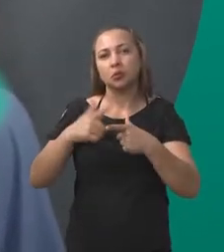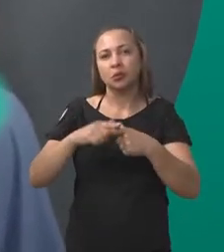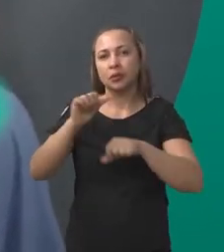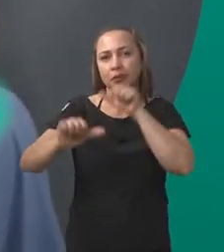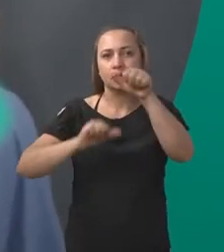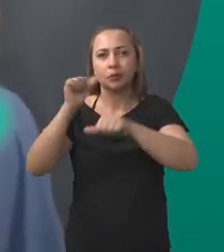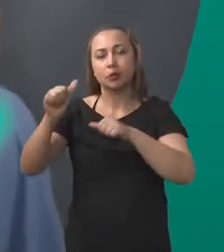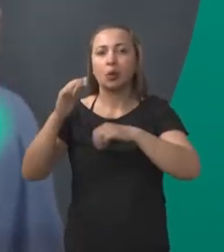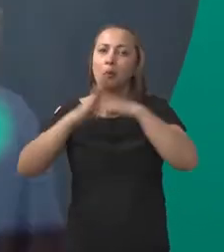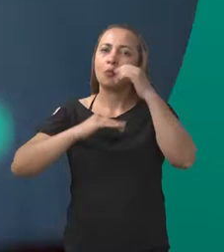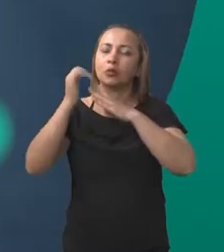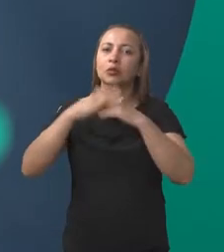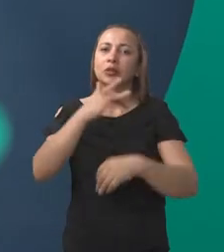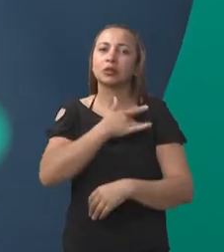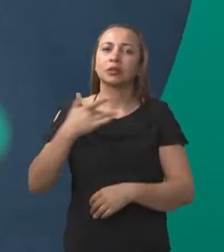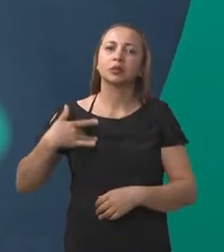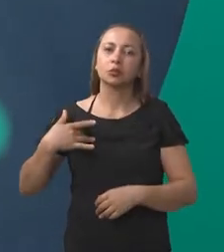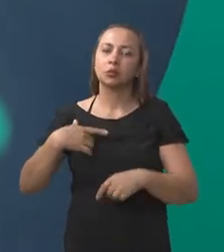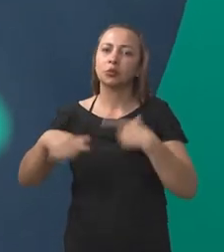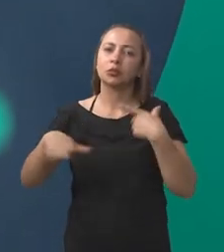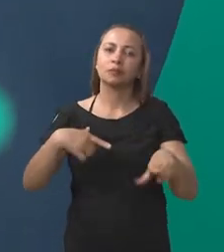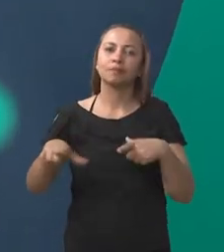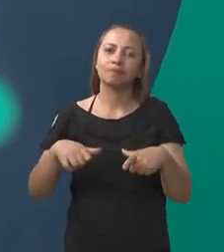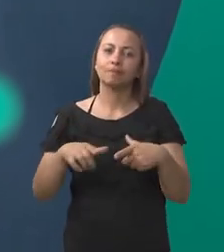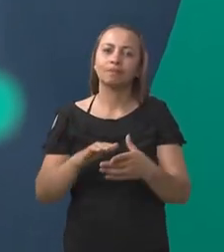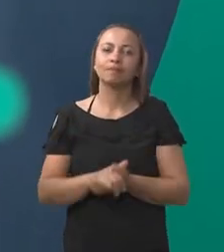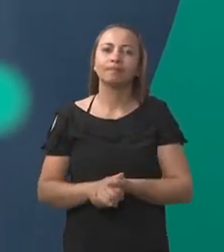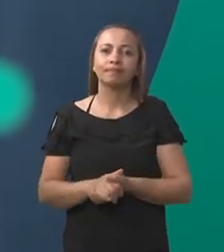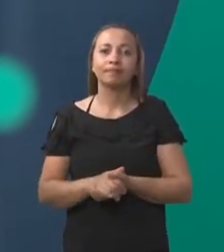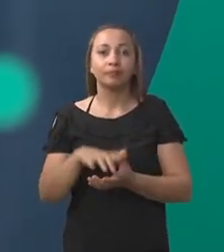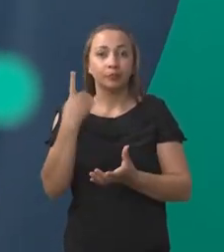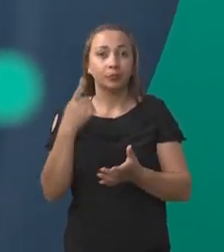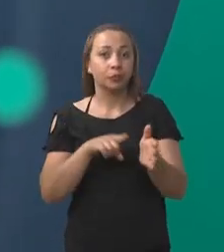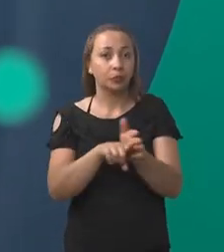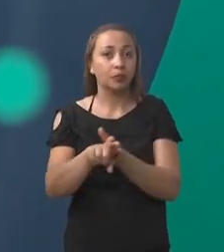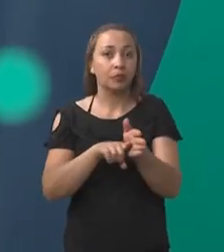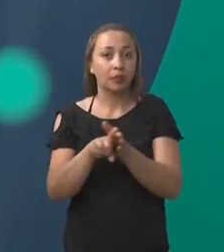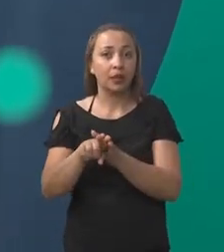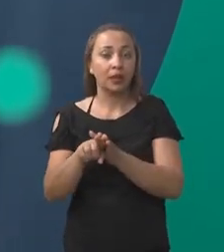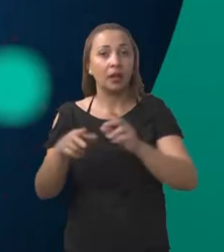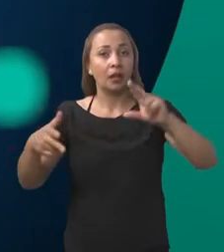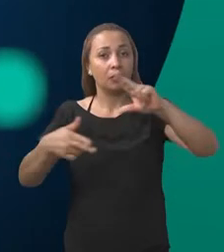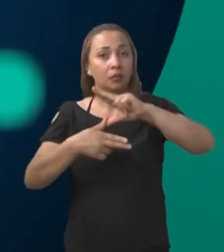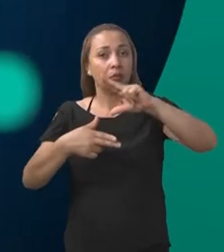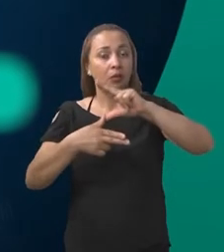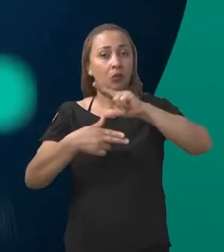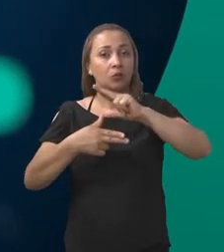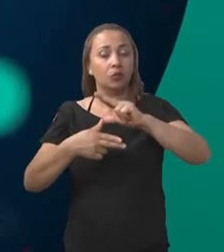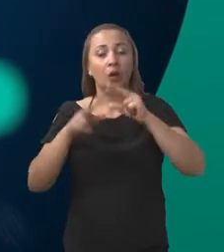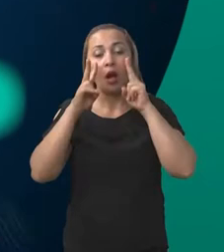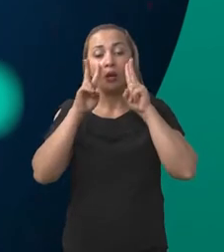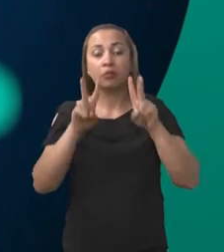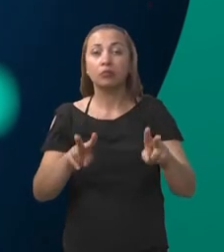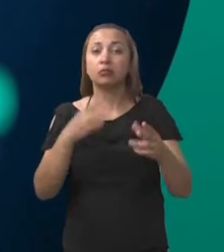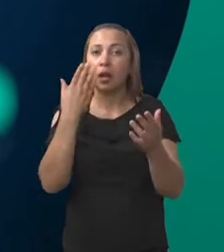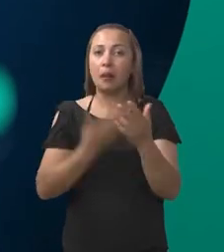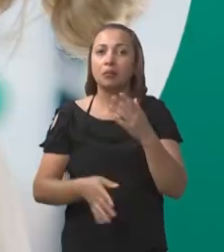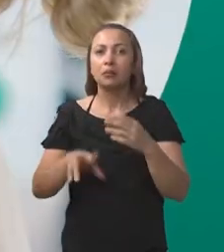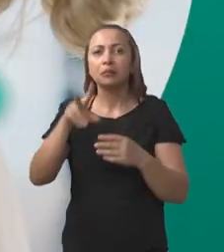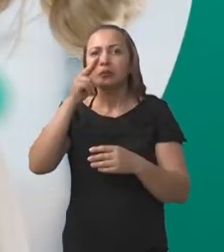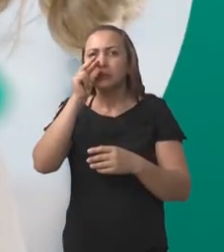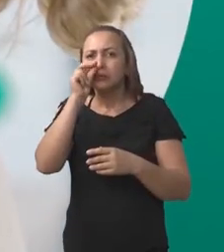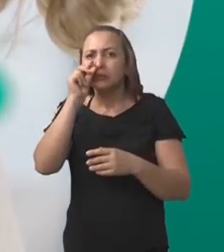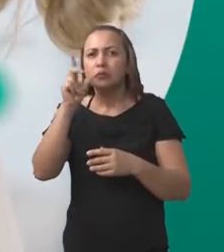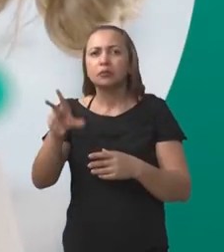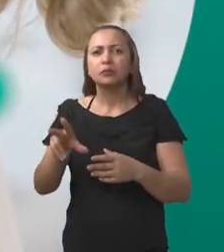os transtornos desenvolvidos pelos profissionais de saúde no exercício do trabalho. Uma pesquisa da Universidade Federal da